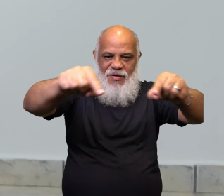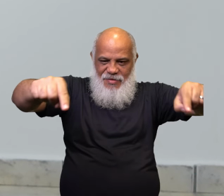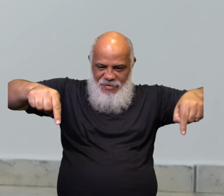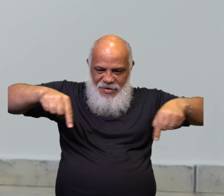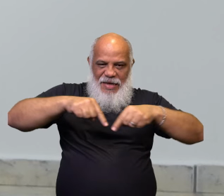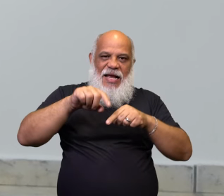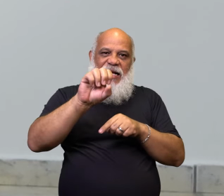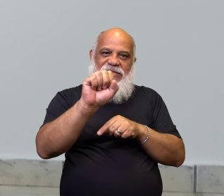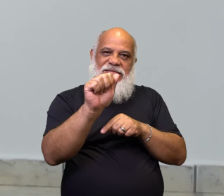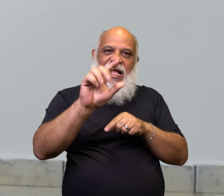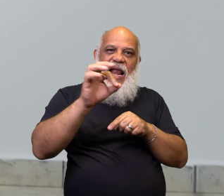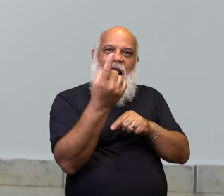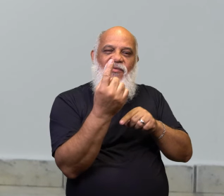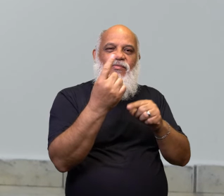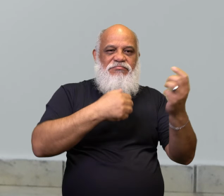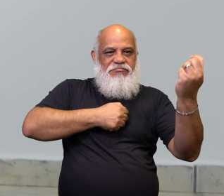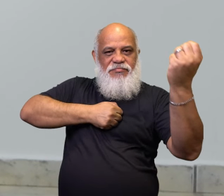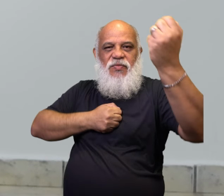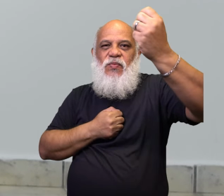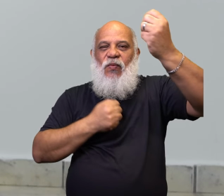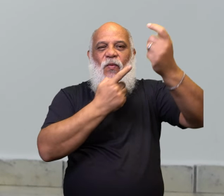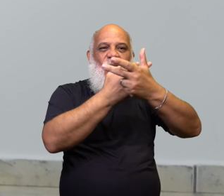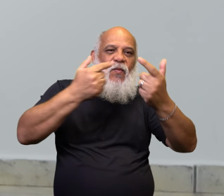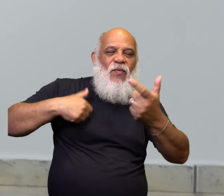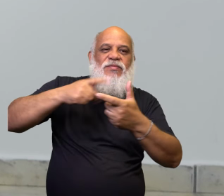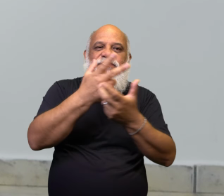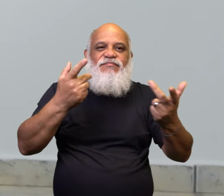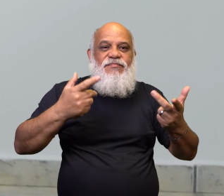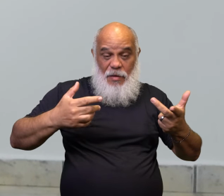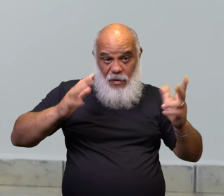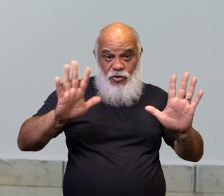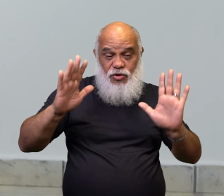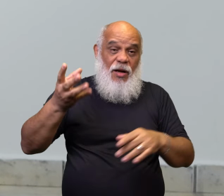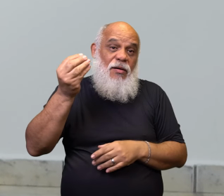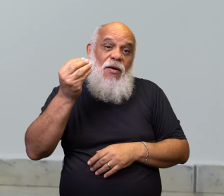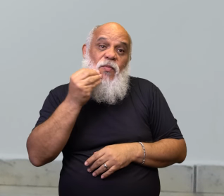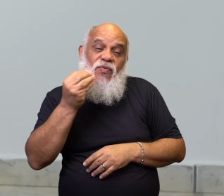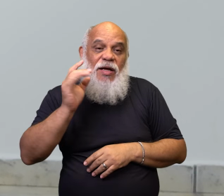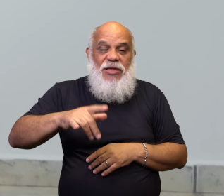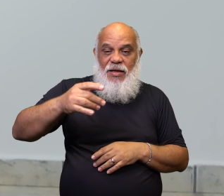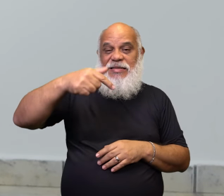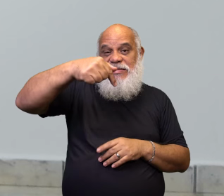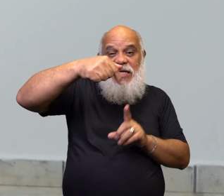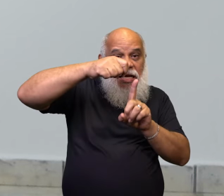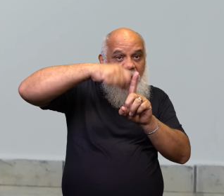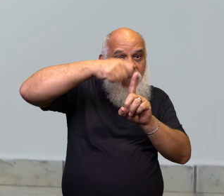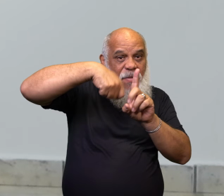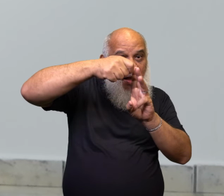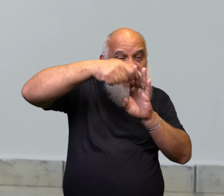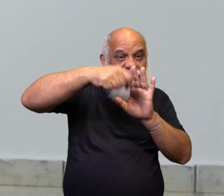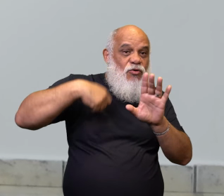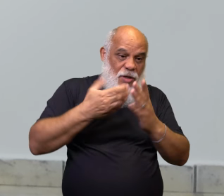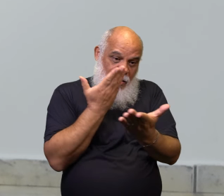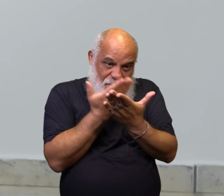2001, chegando na dança de salão, eu tive a oportunidade de 7 meses já com a dança de salão. Eu já estava dando